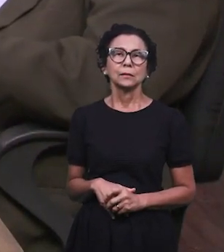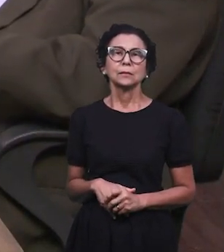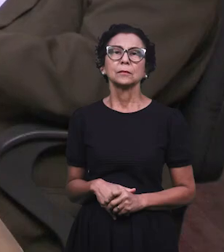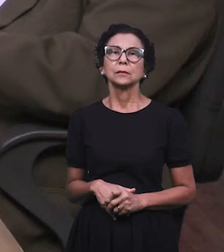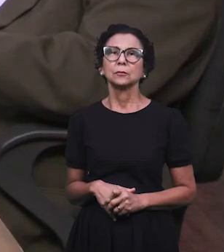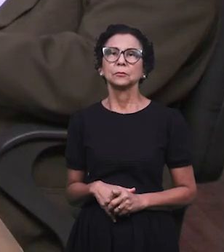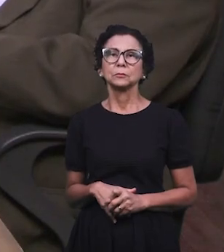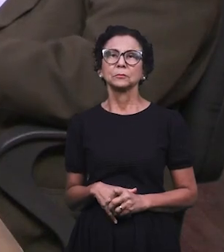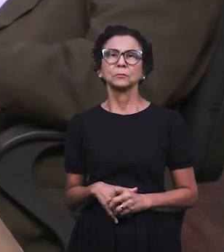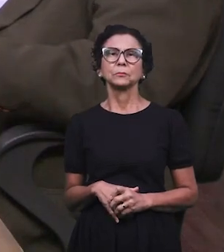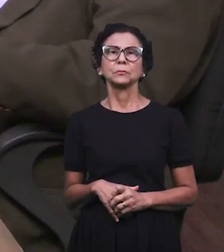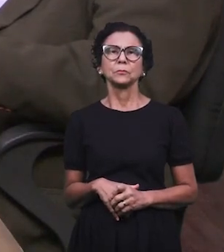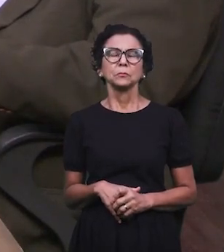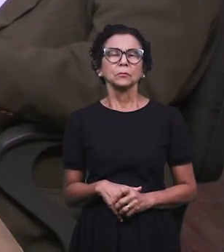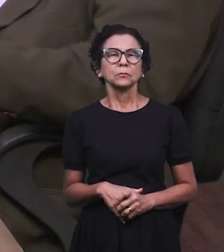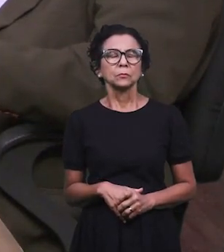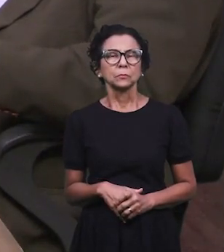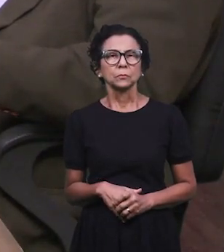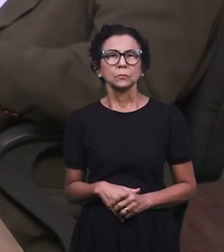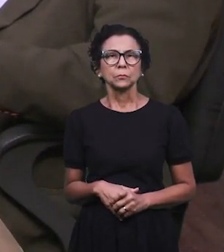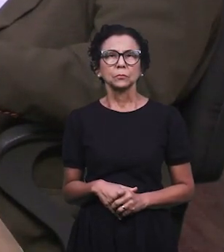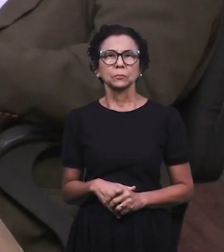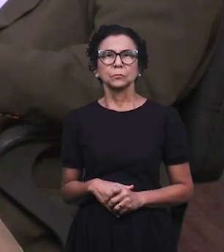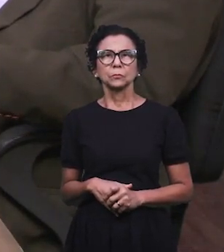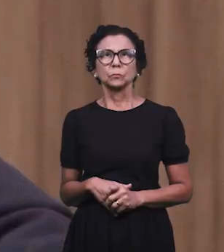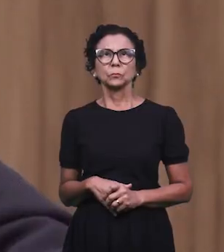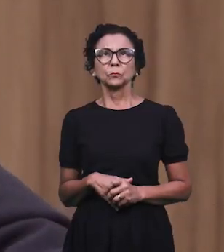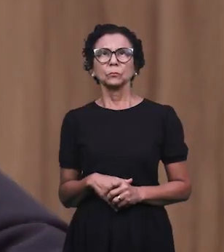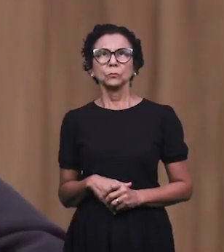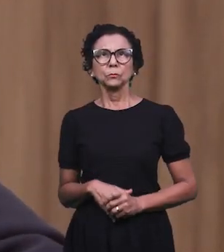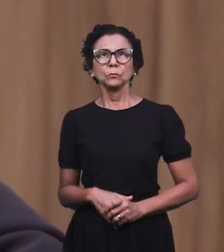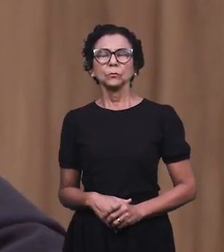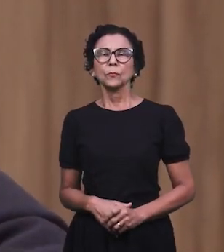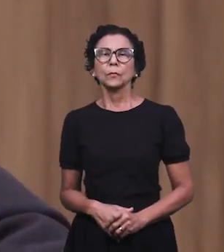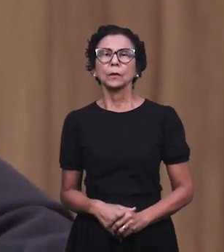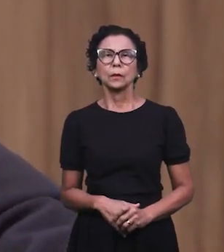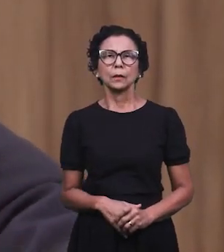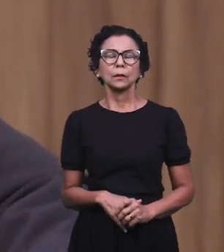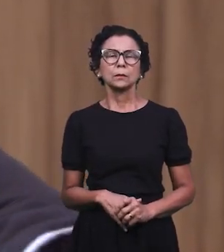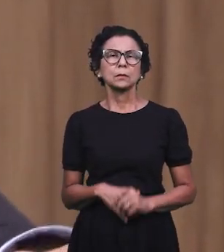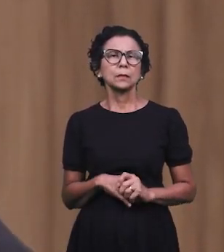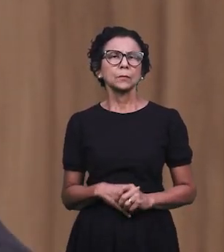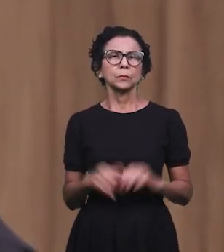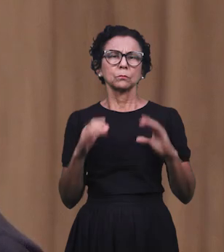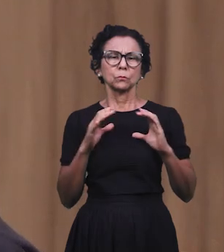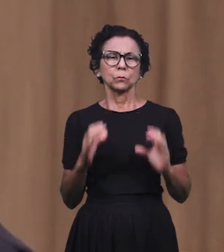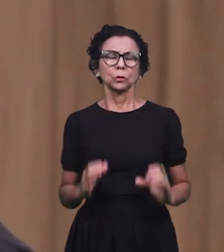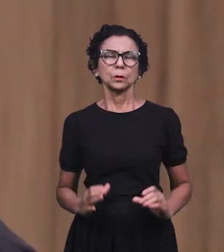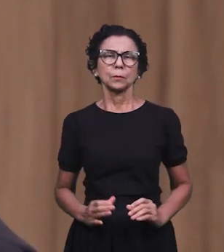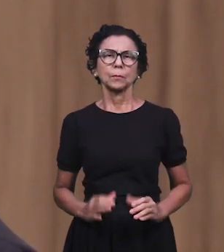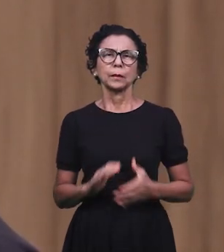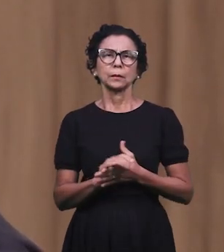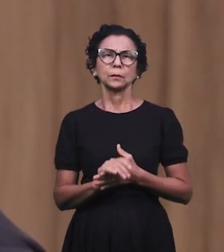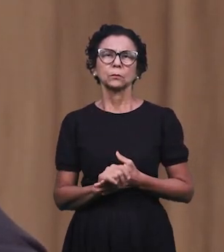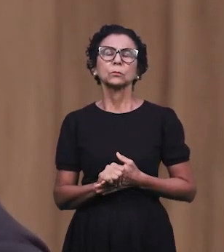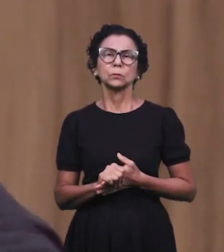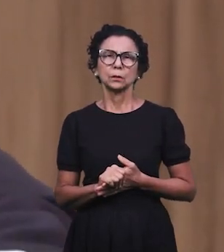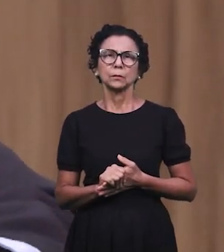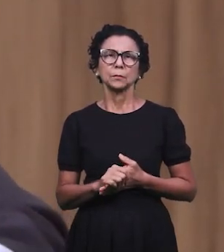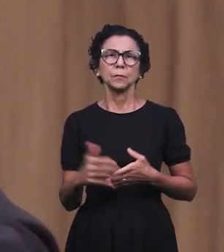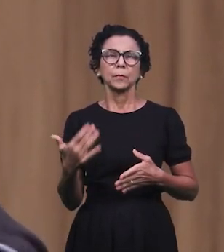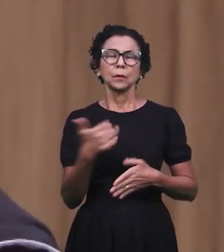Condutas que, se nós formos olhar cada uma delas, por mais simples que possam parecer, elas têm um caráter profético para nós.